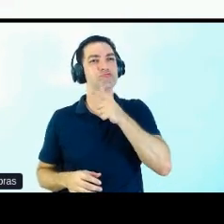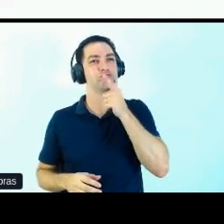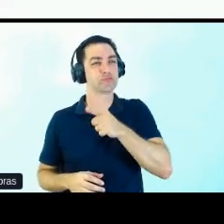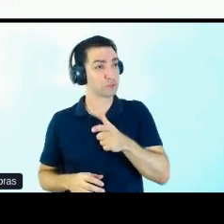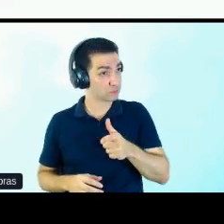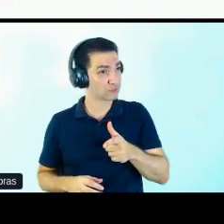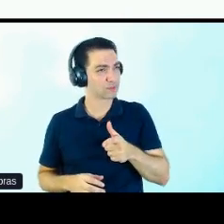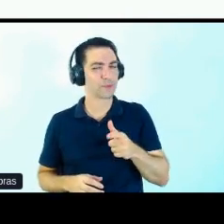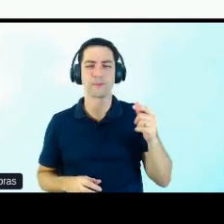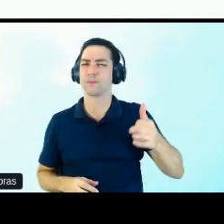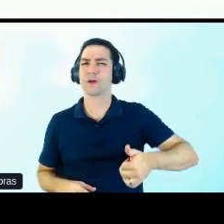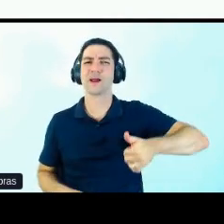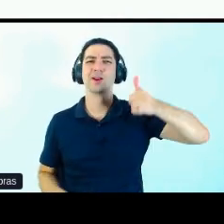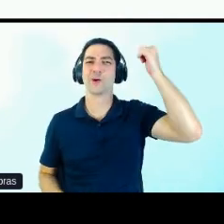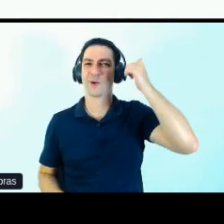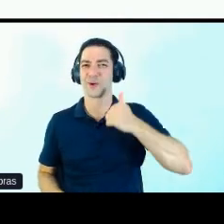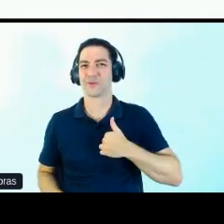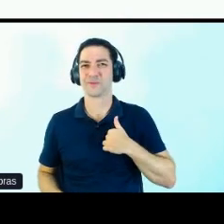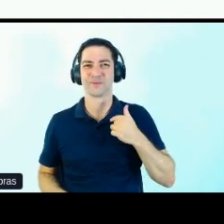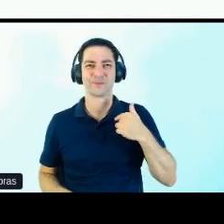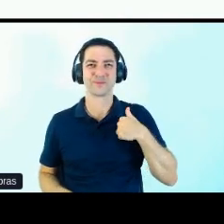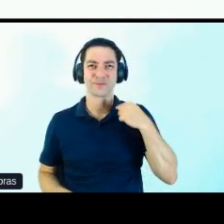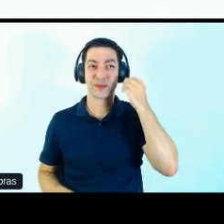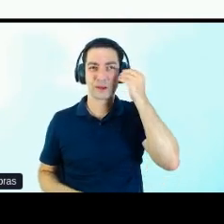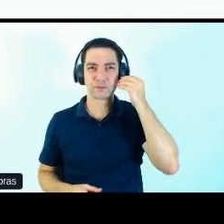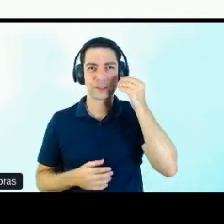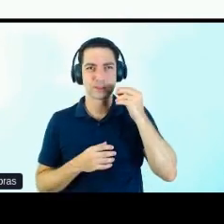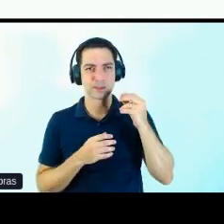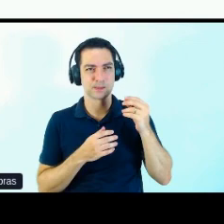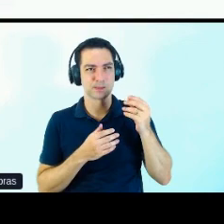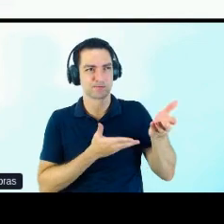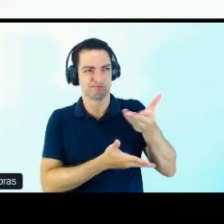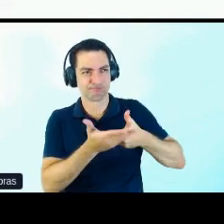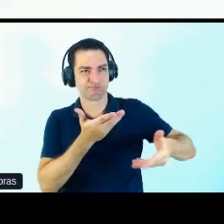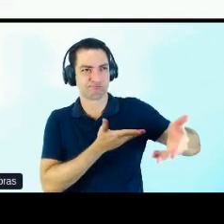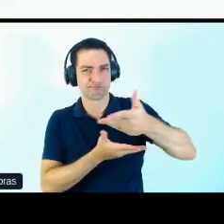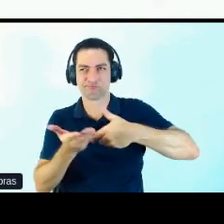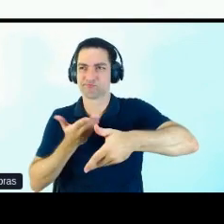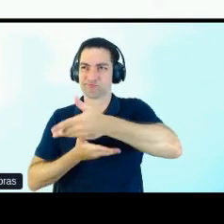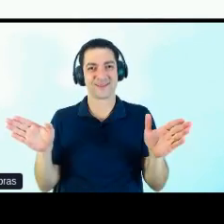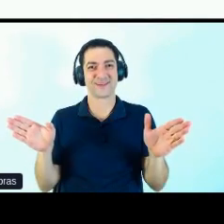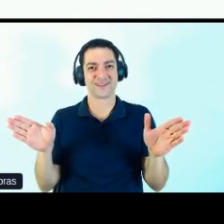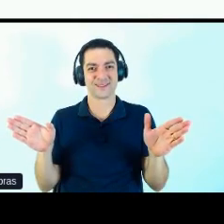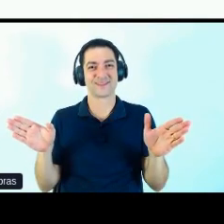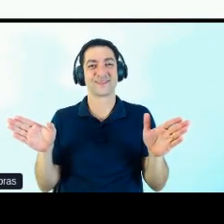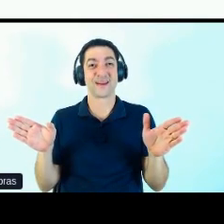Então, a troca de experiência é algo muito rico.